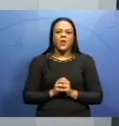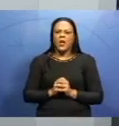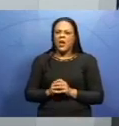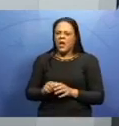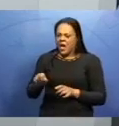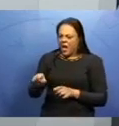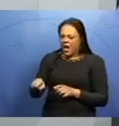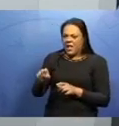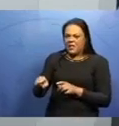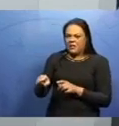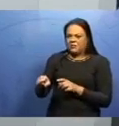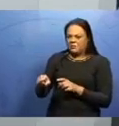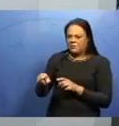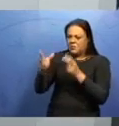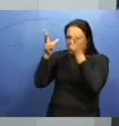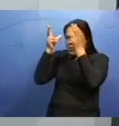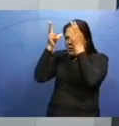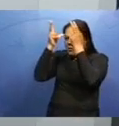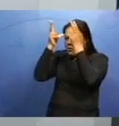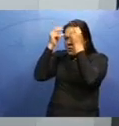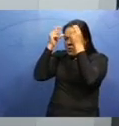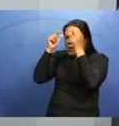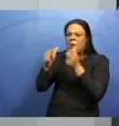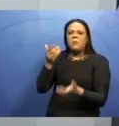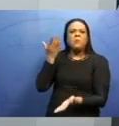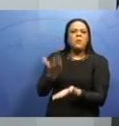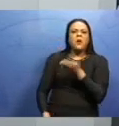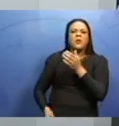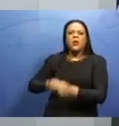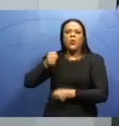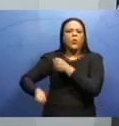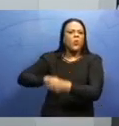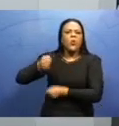A lebre perdeu a corrida por quê?